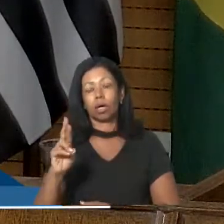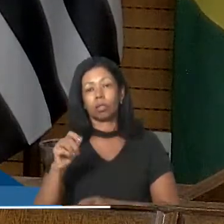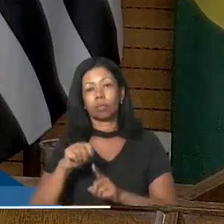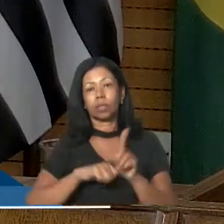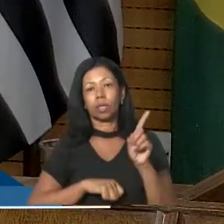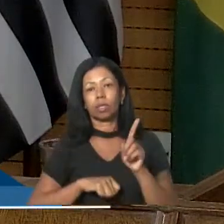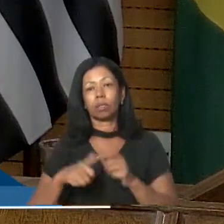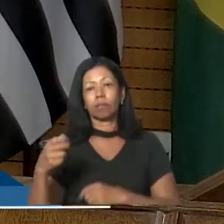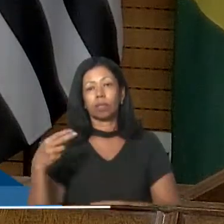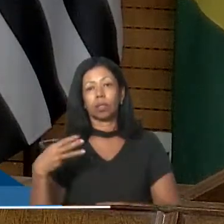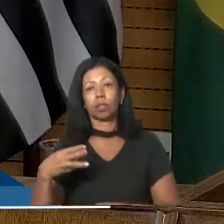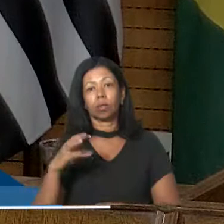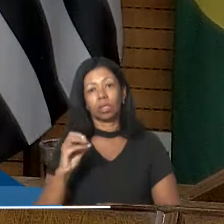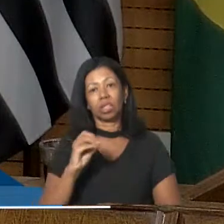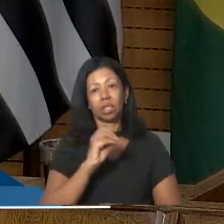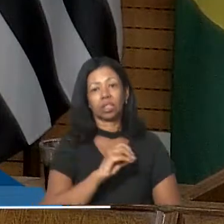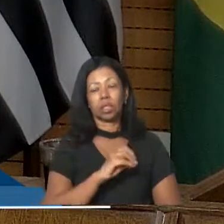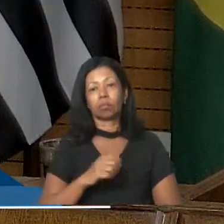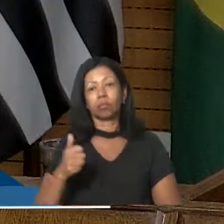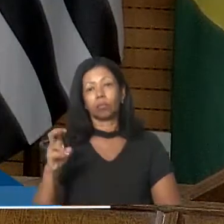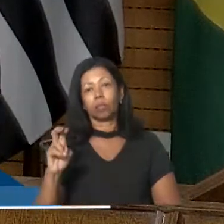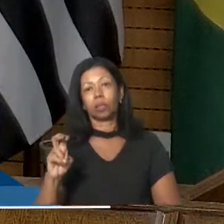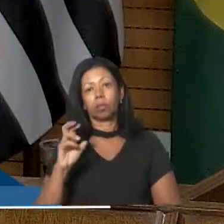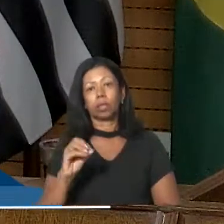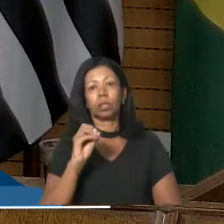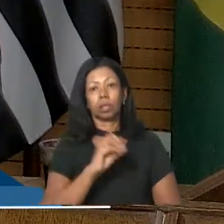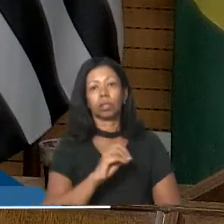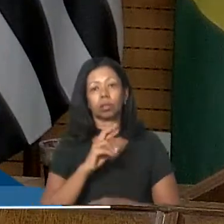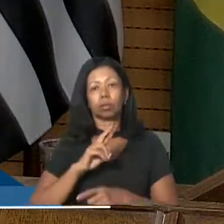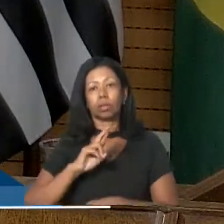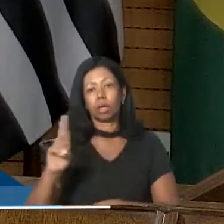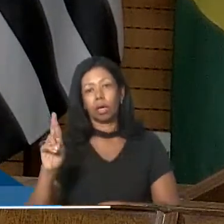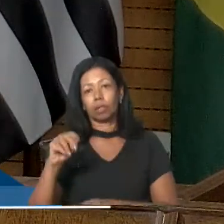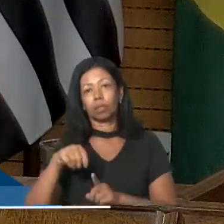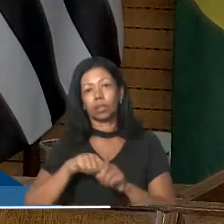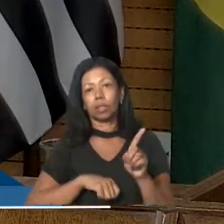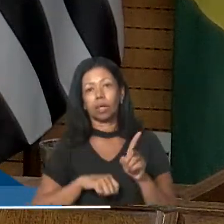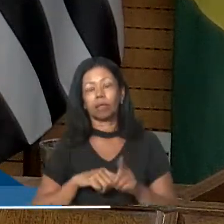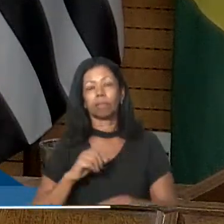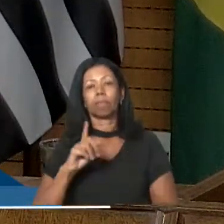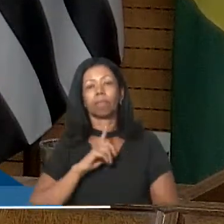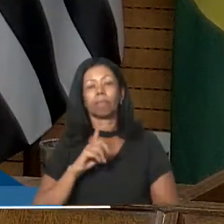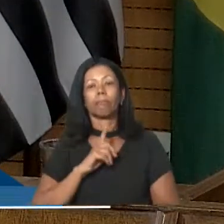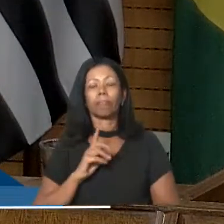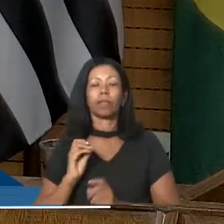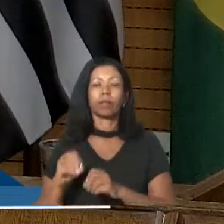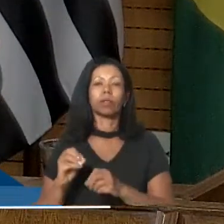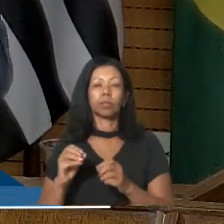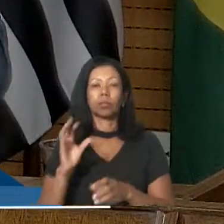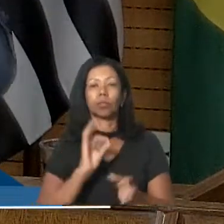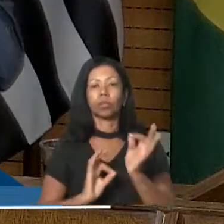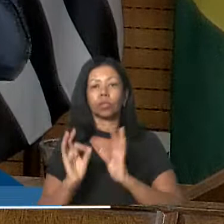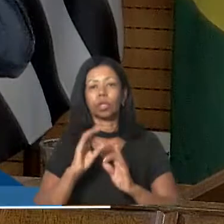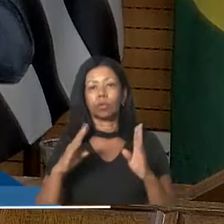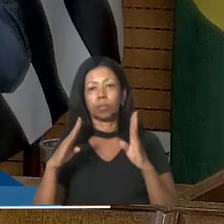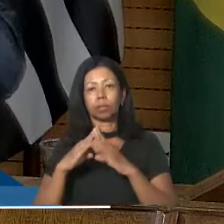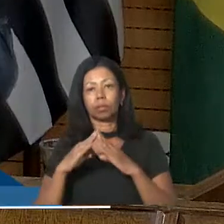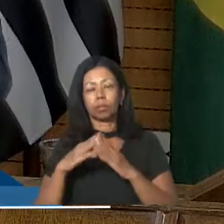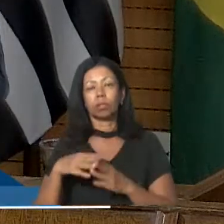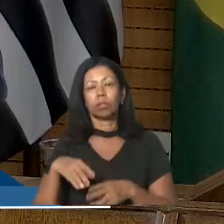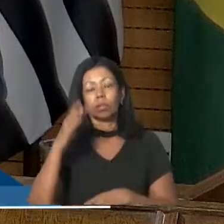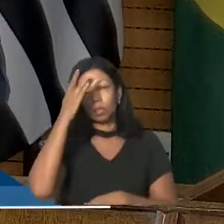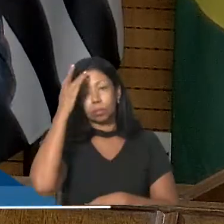R$ 1.300, mensais. E aí ela deixa de ter dentro do seu bojo um projeto habitacional. E essas pessoas vendo a